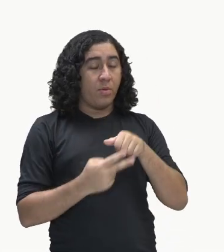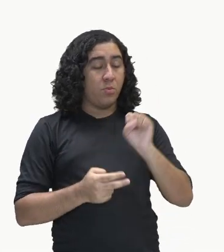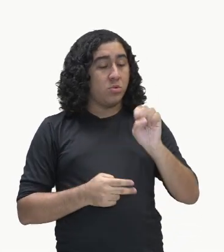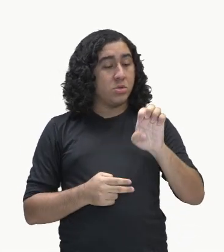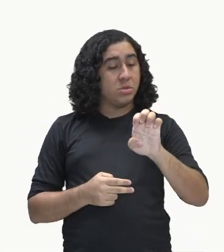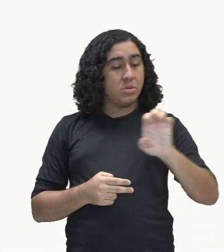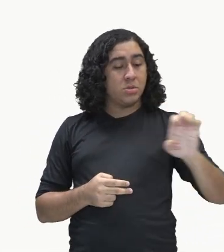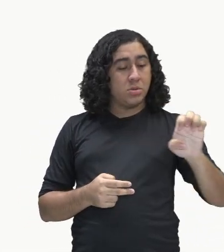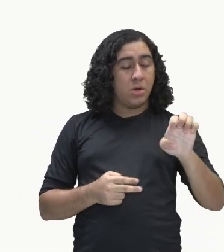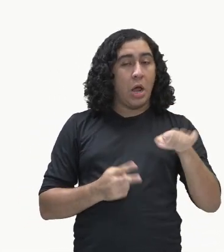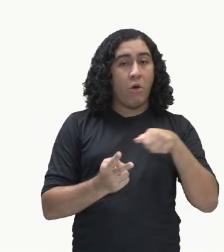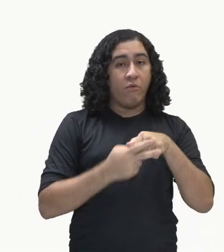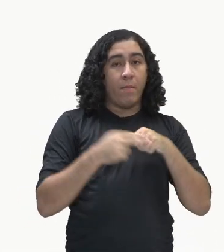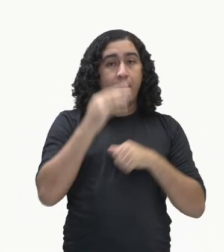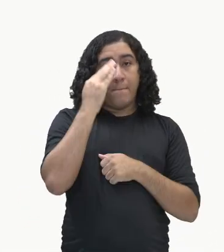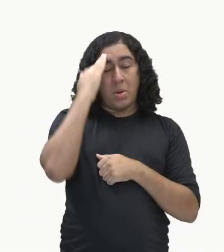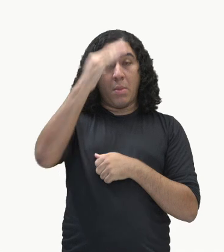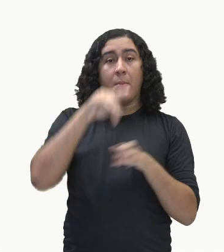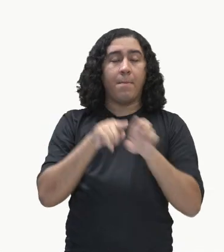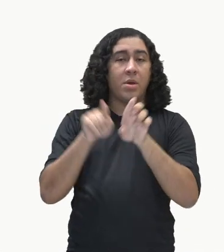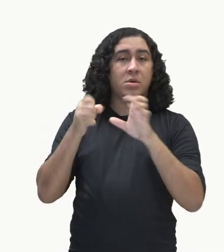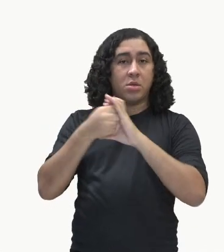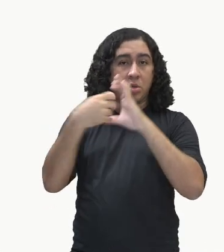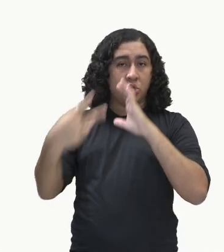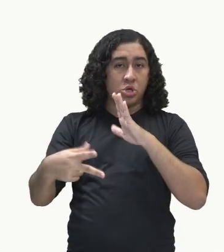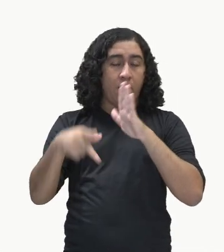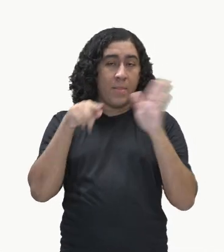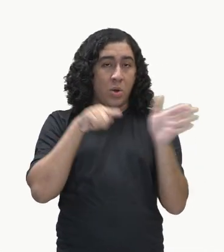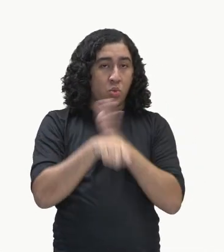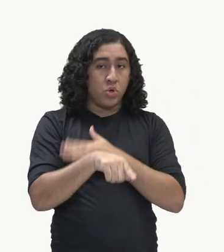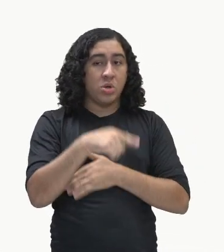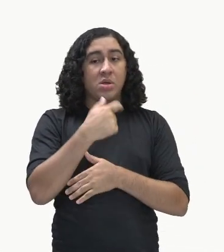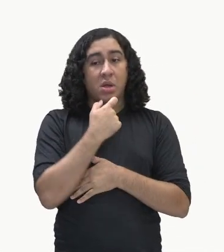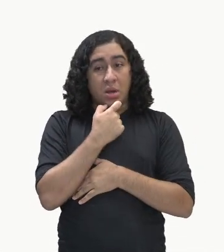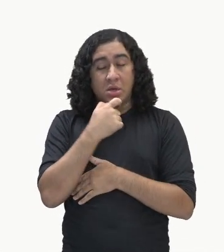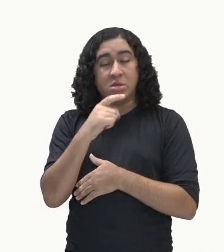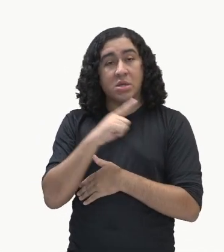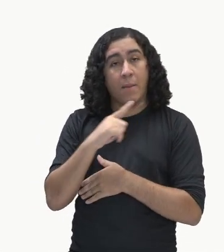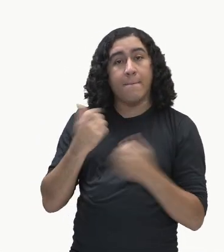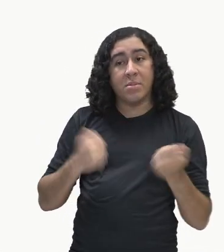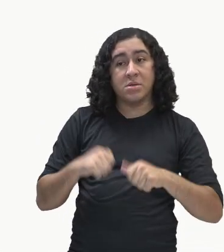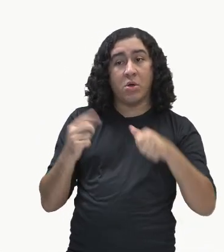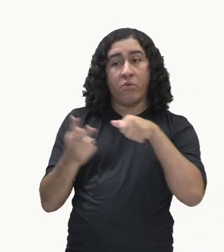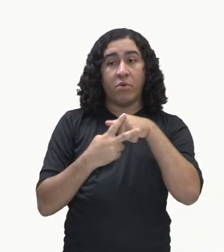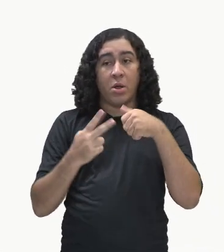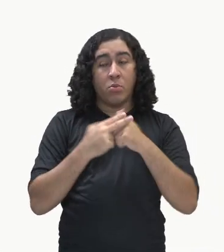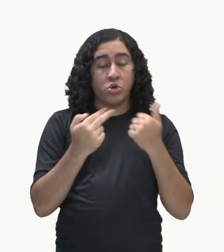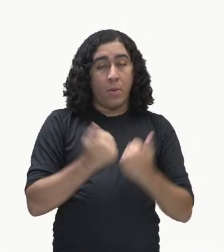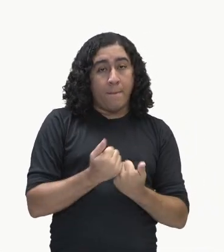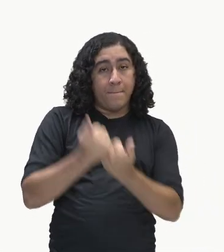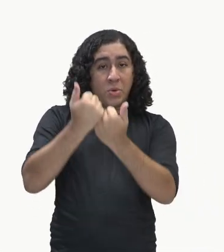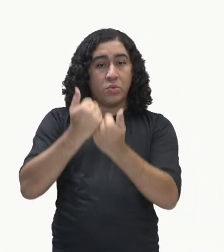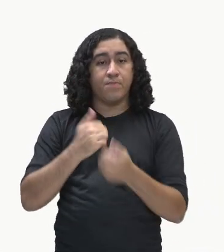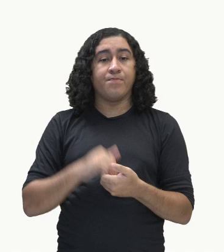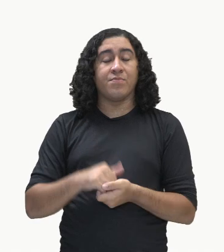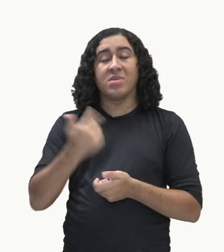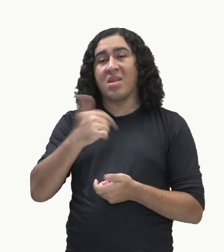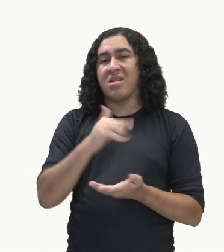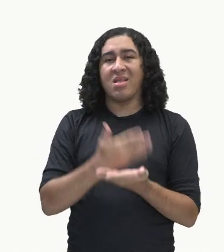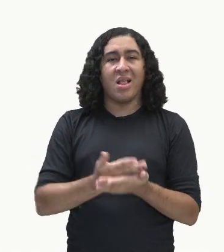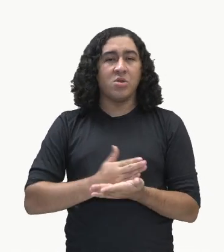principal. Mas para caracterizar uma pergunta em língua inglesa, eu preciso de um verbo auxiliar, tá bom? Ele não tem